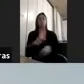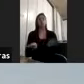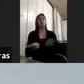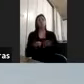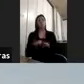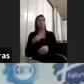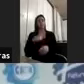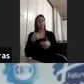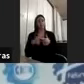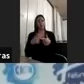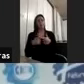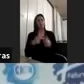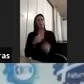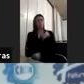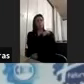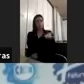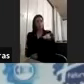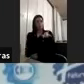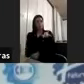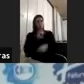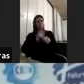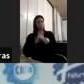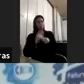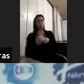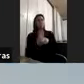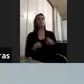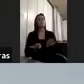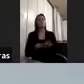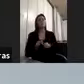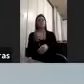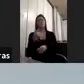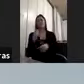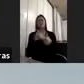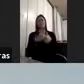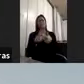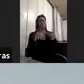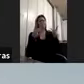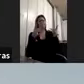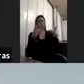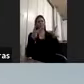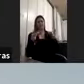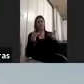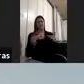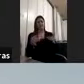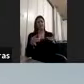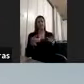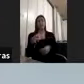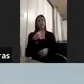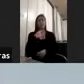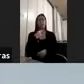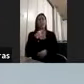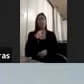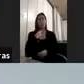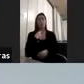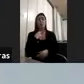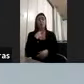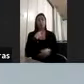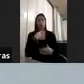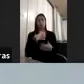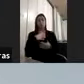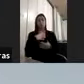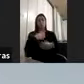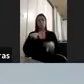gestão, não é? Que é oriundo de outros problemas que eles tiveram, não pode interferir na relação da fábrica aqui